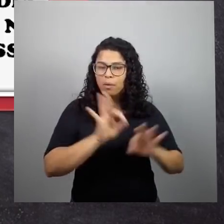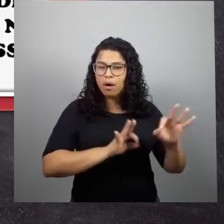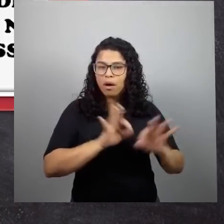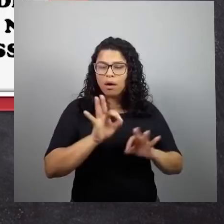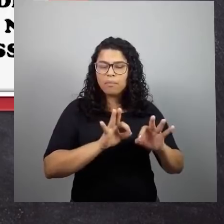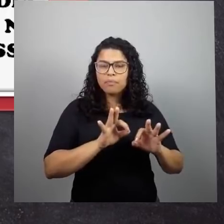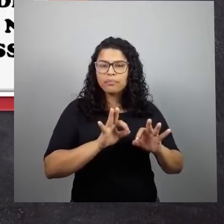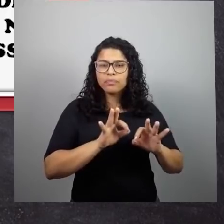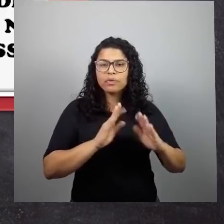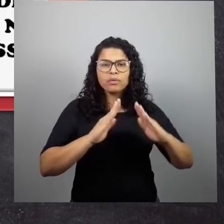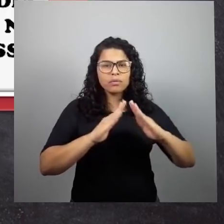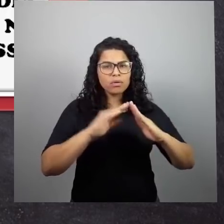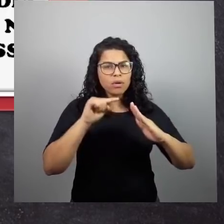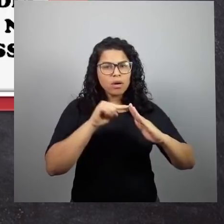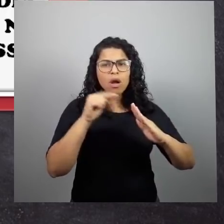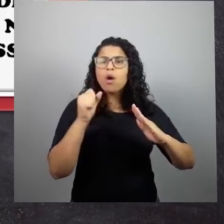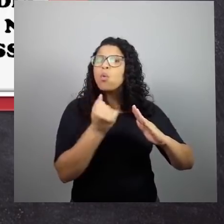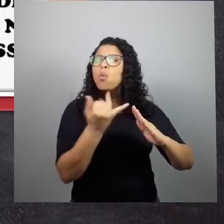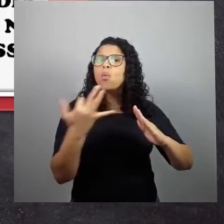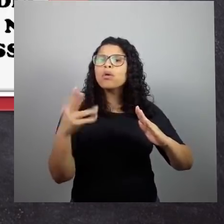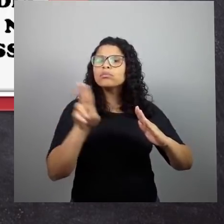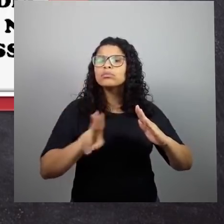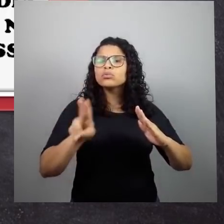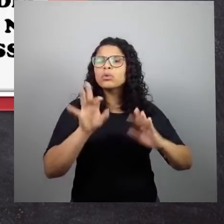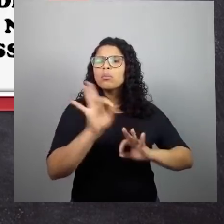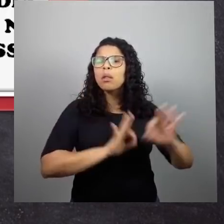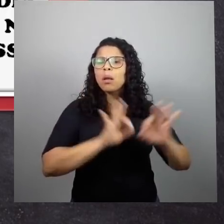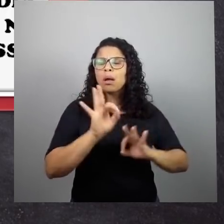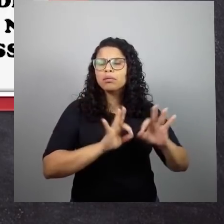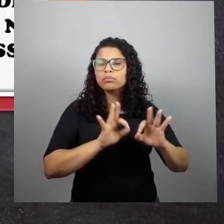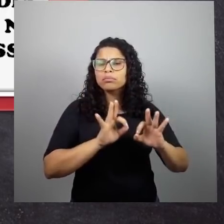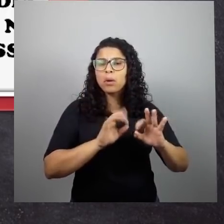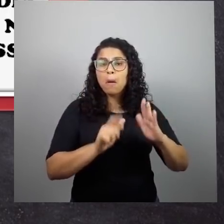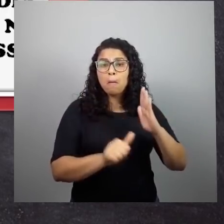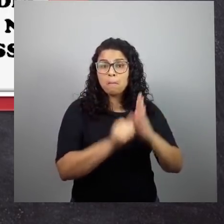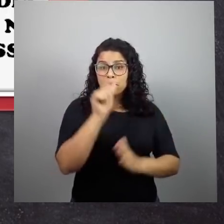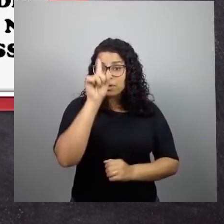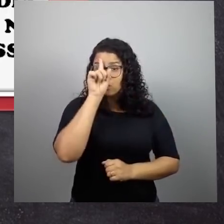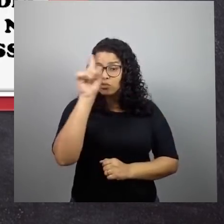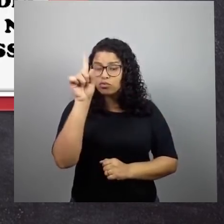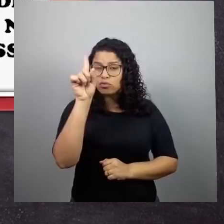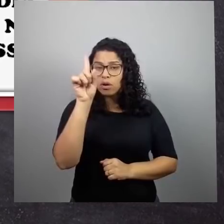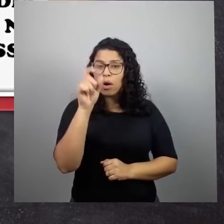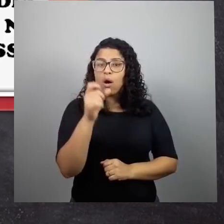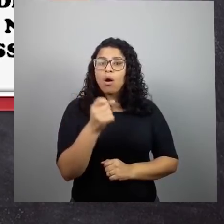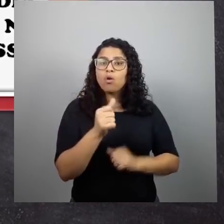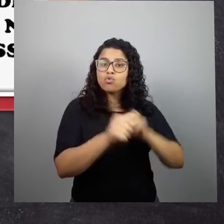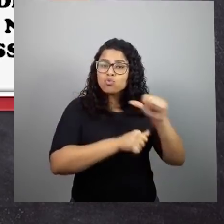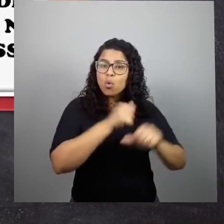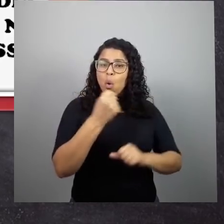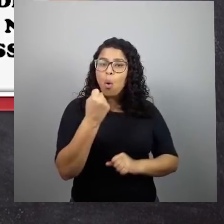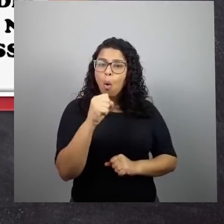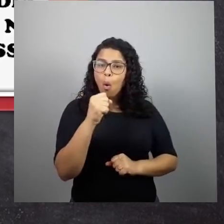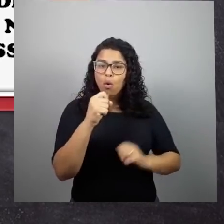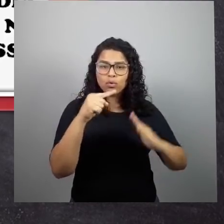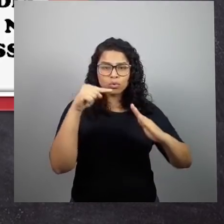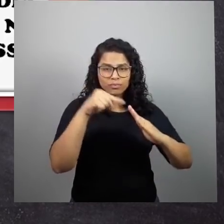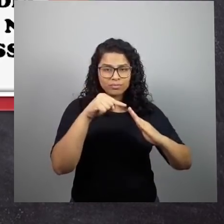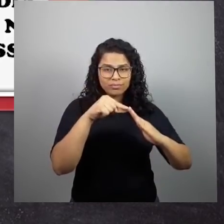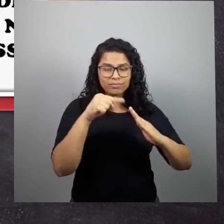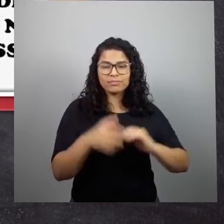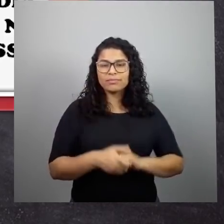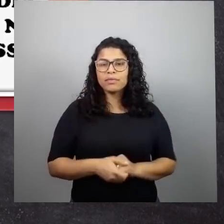total de telhas que foram utilizadas no conserto, já que no primeiro dia foram trocadas